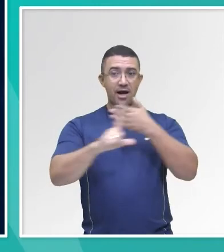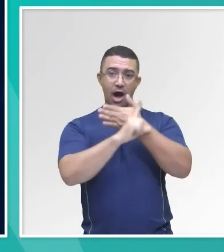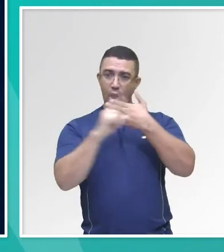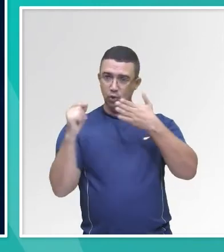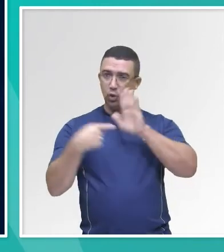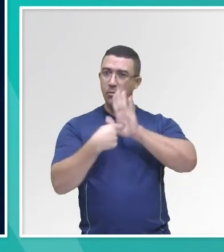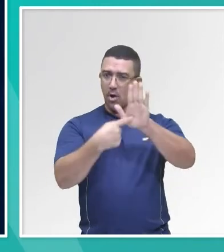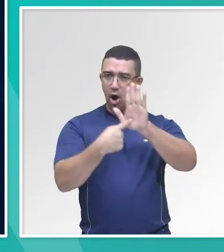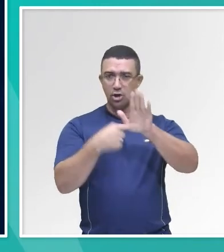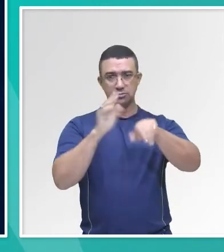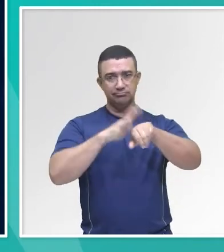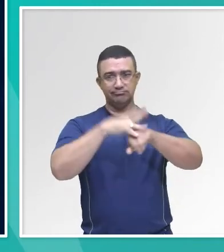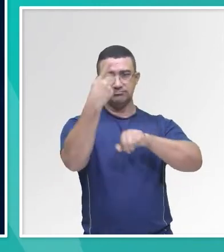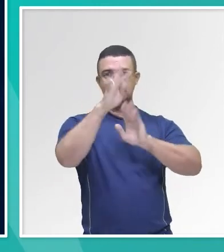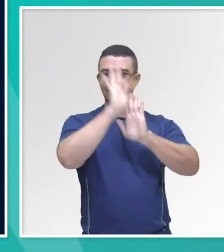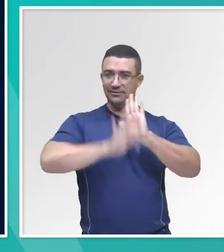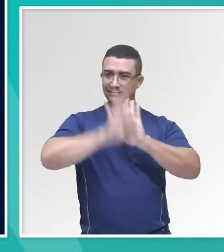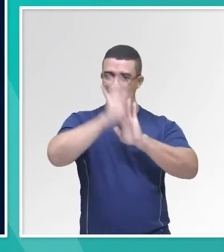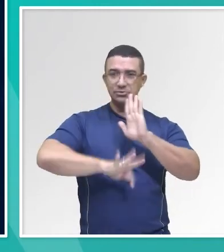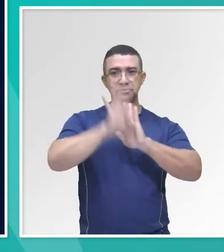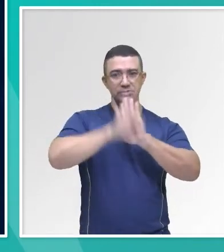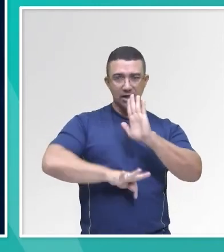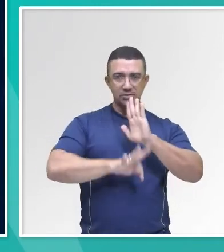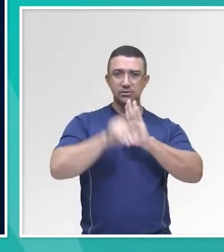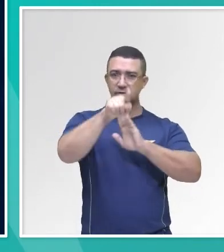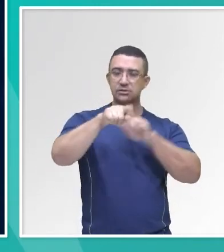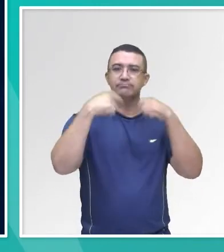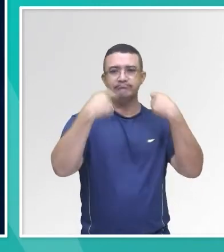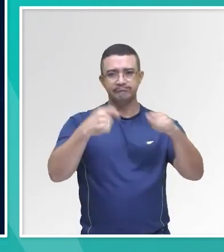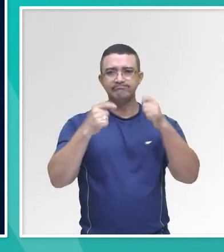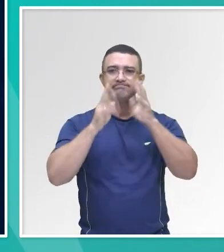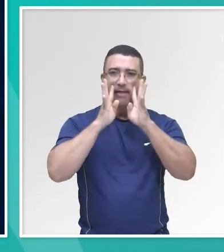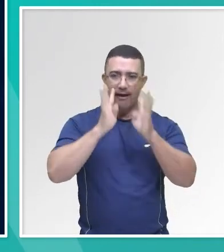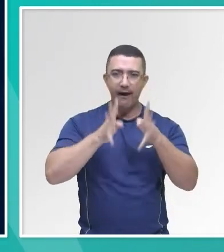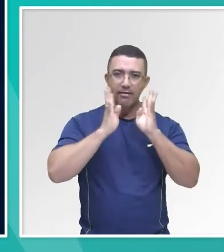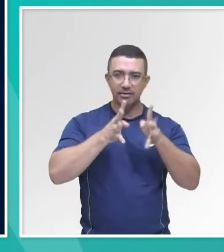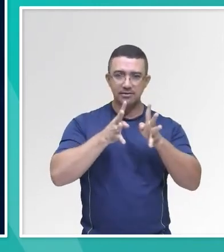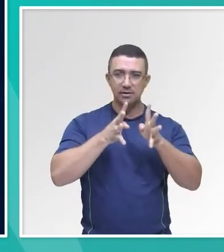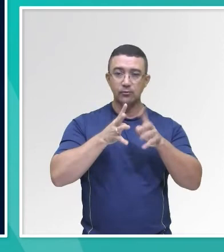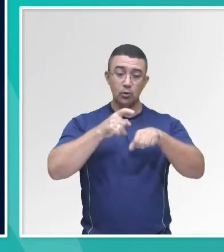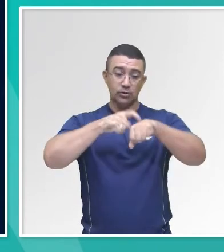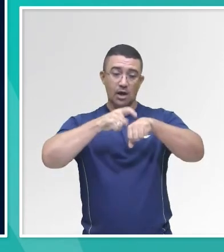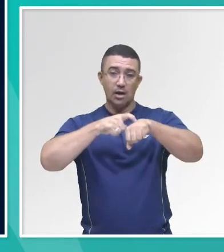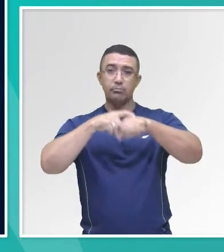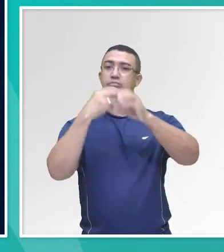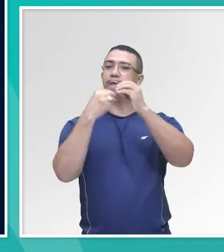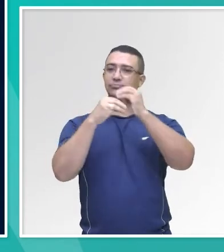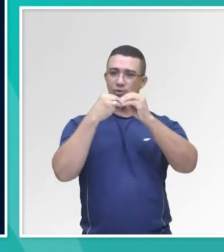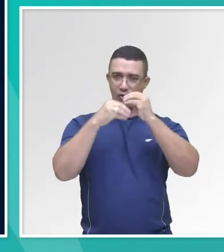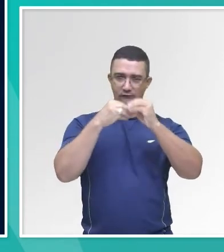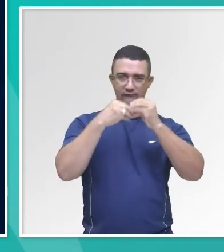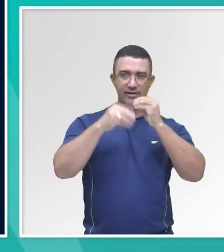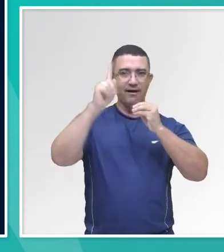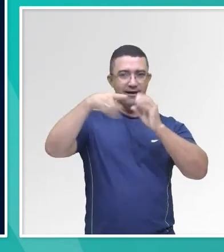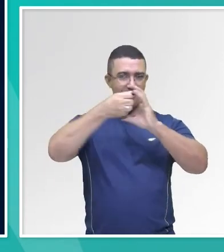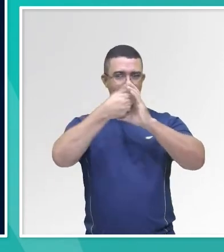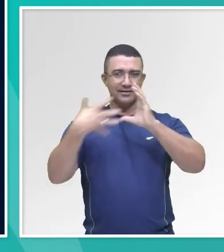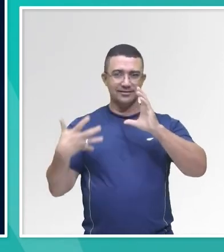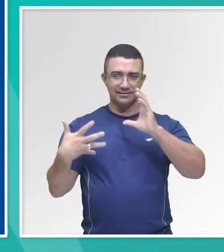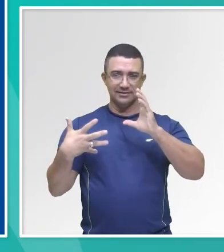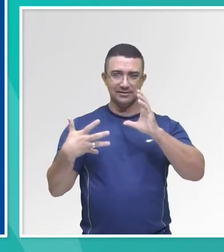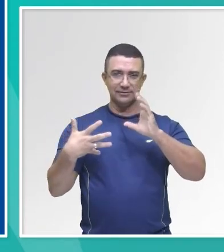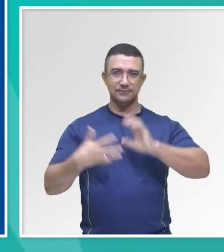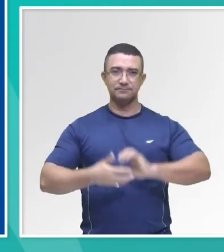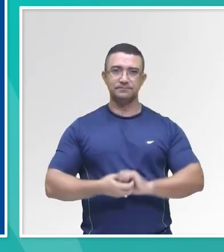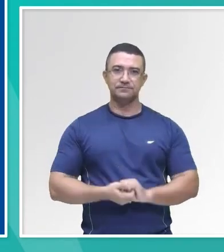próprio texto, ok? Então, você tem que ficar atento a isso. Então, o tempo da novela, ele tem essas características aí. Olha